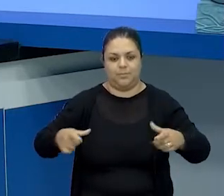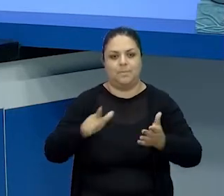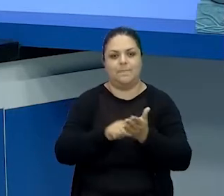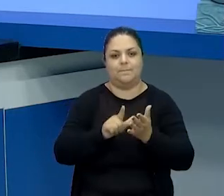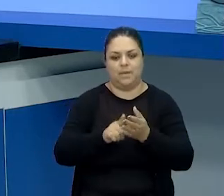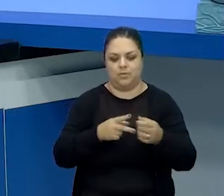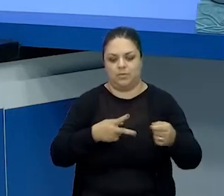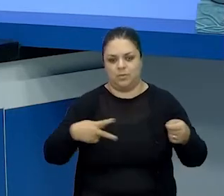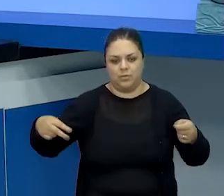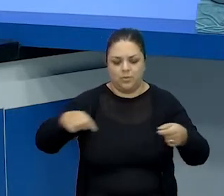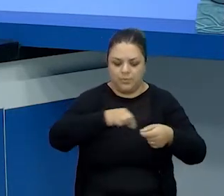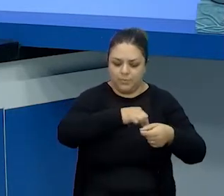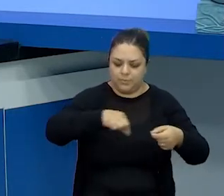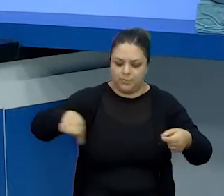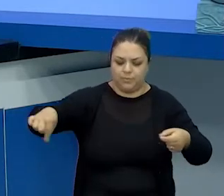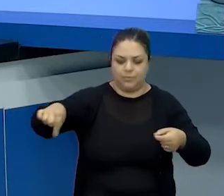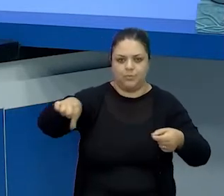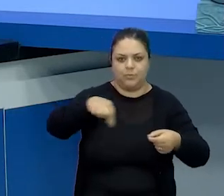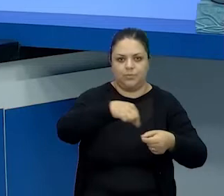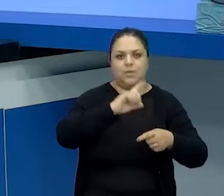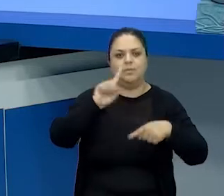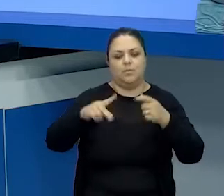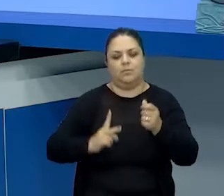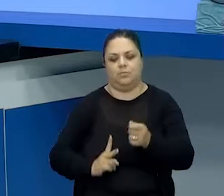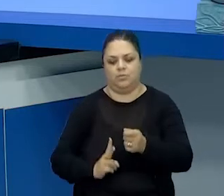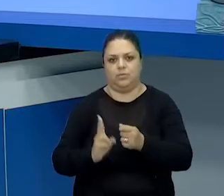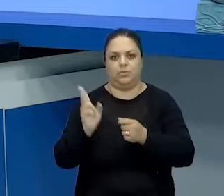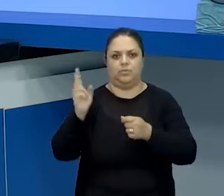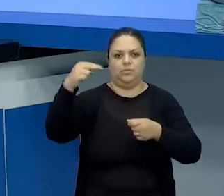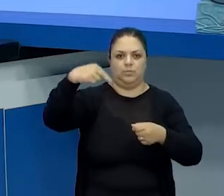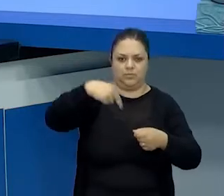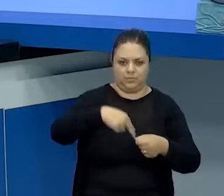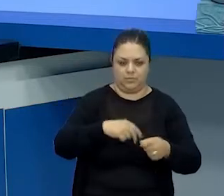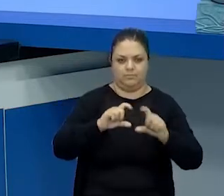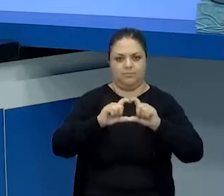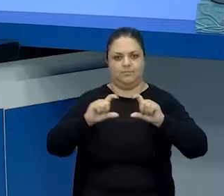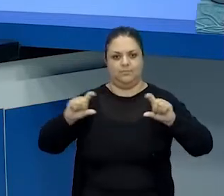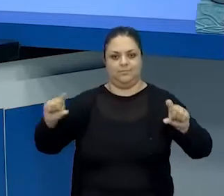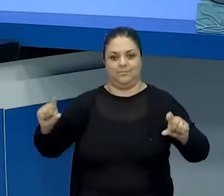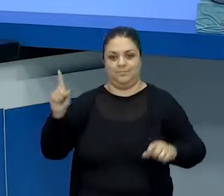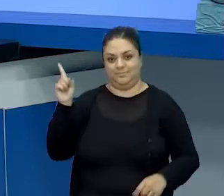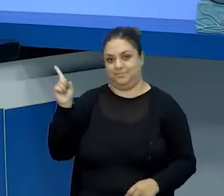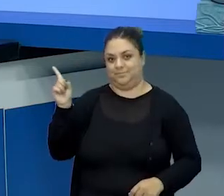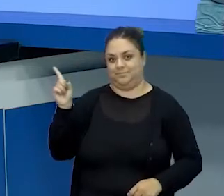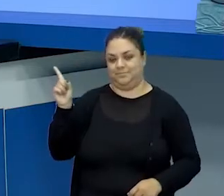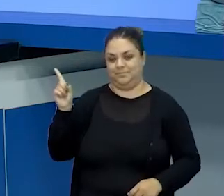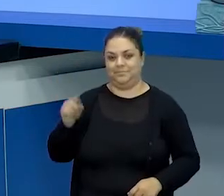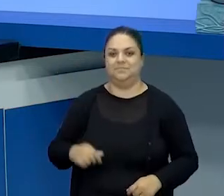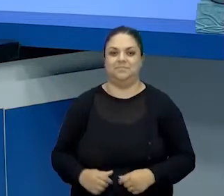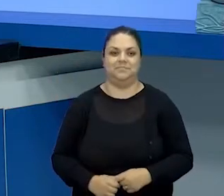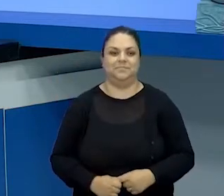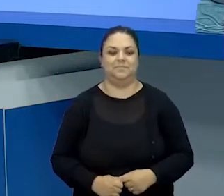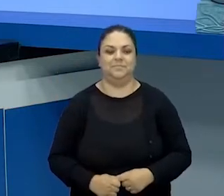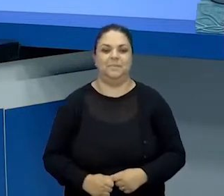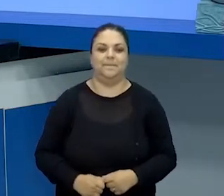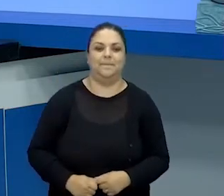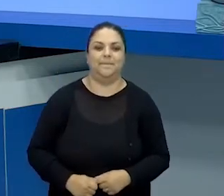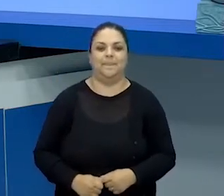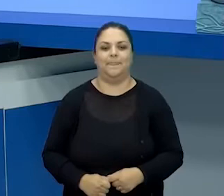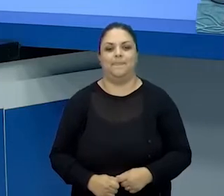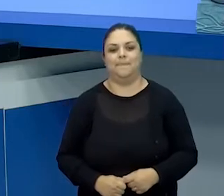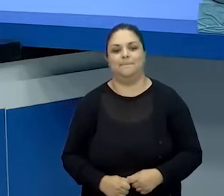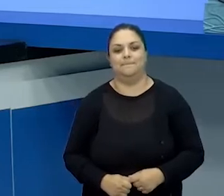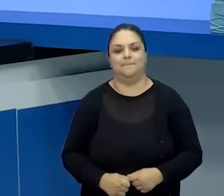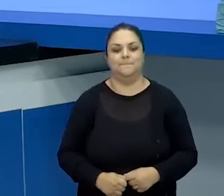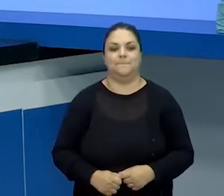papelão, marquei e recortei o retângulo que vai ser a minha régua, tá ok? Aí